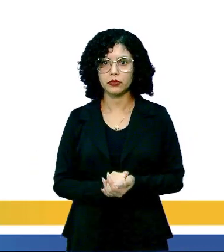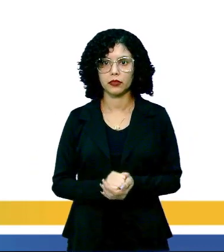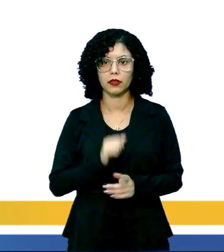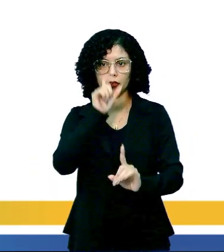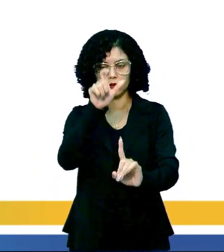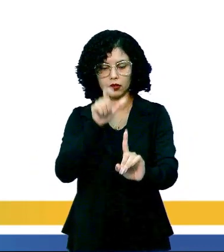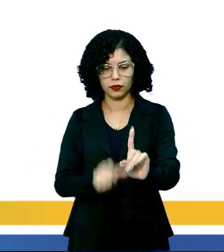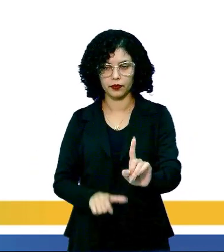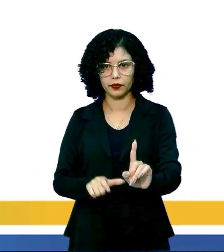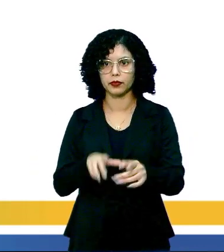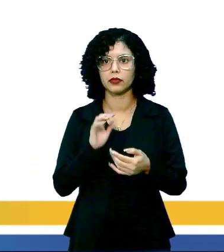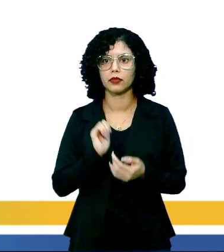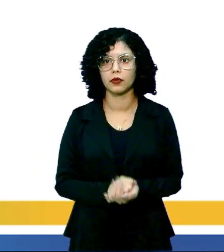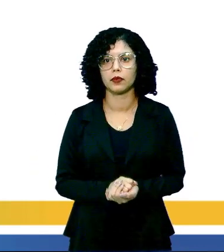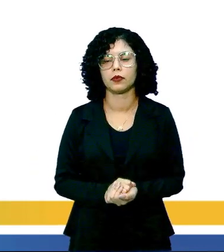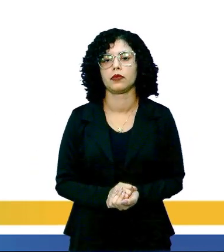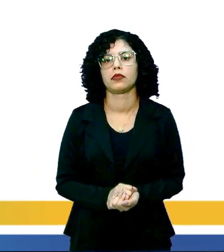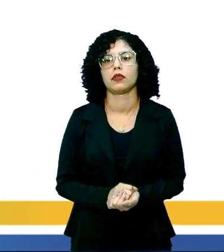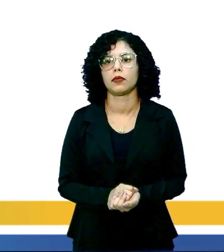sociedade contemporânea.